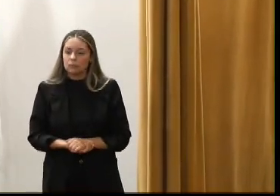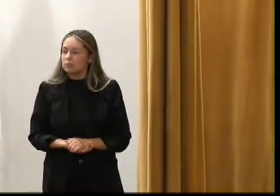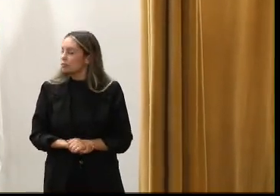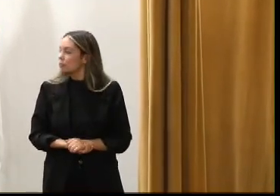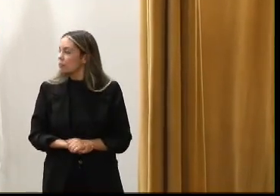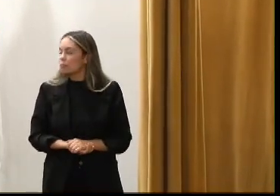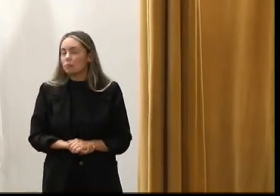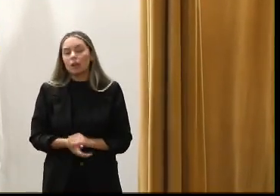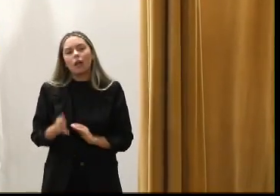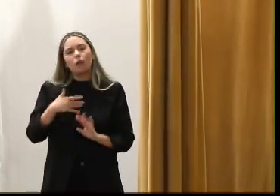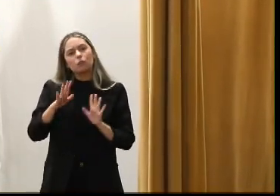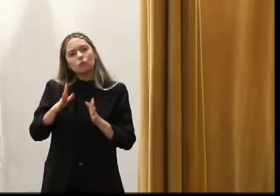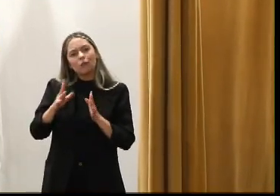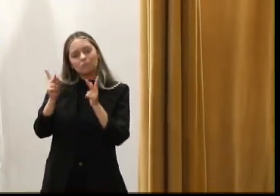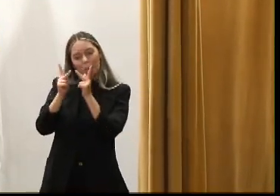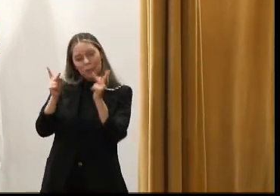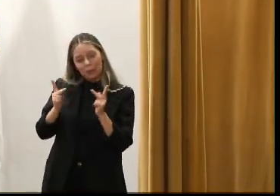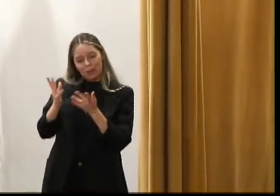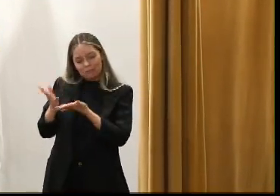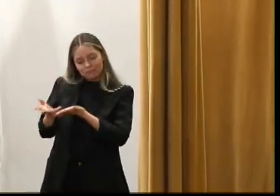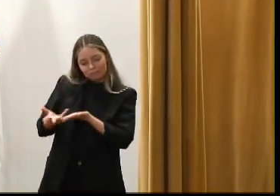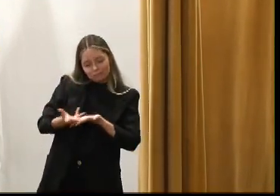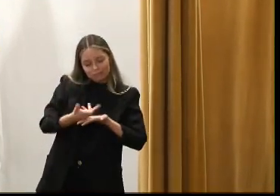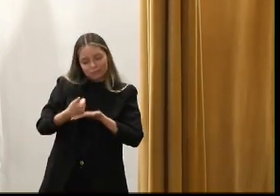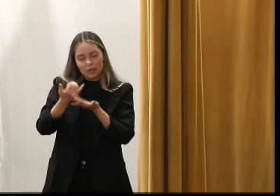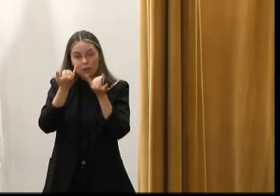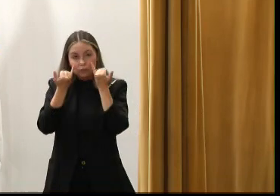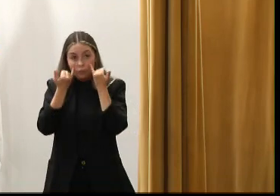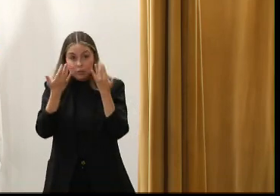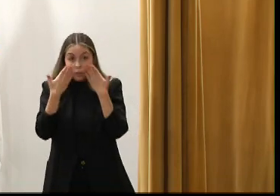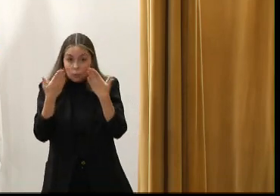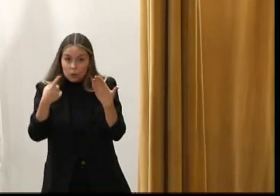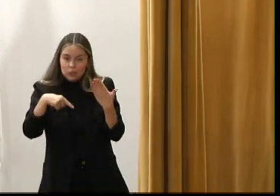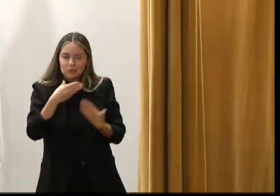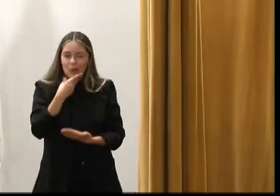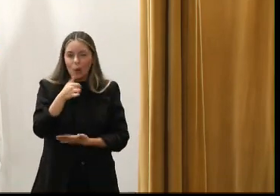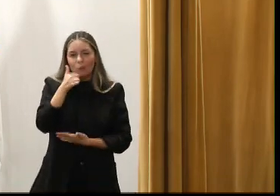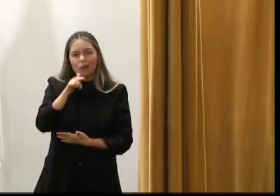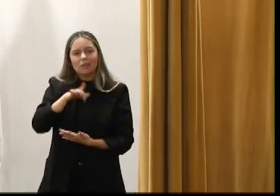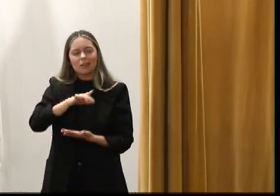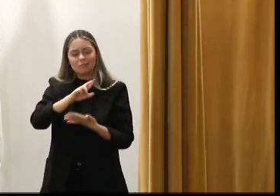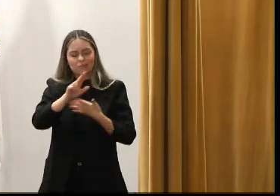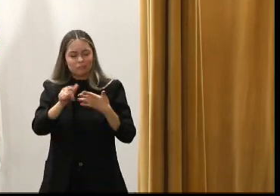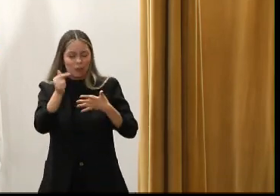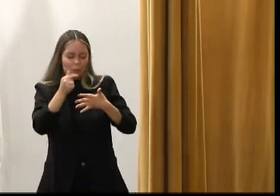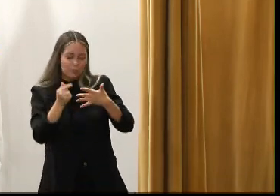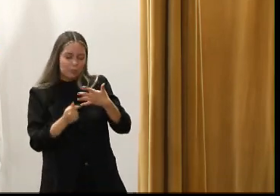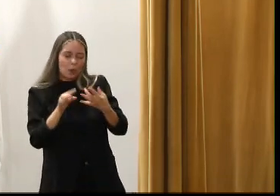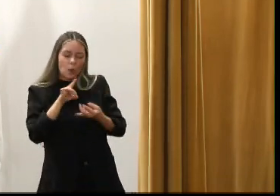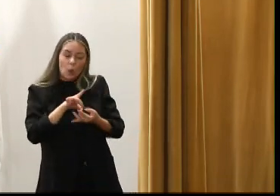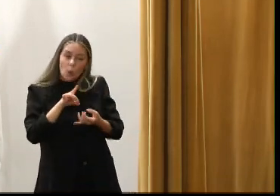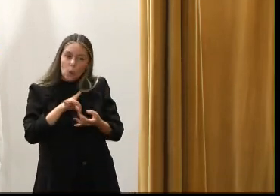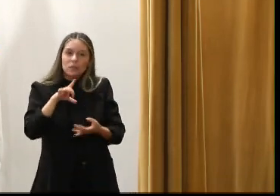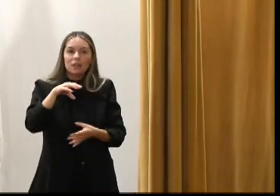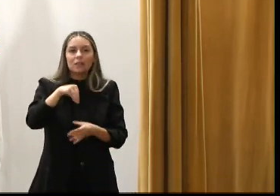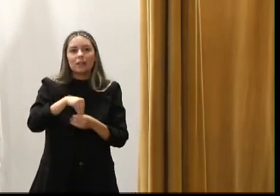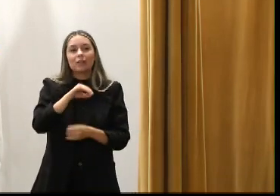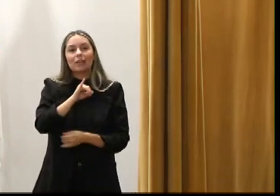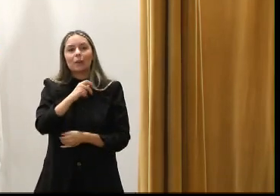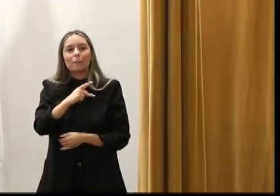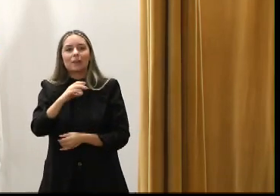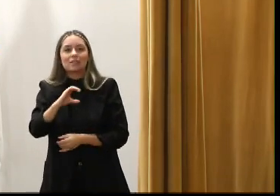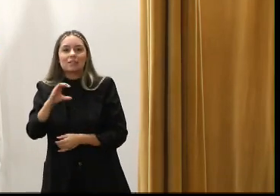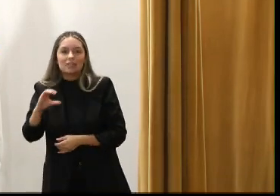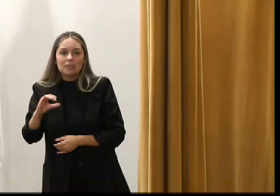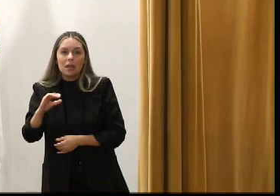Eu mapeei para os senhores e para as senhoras aí uma série de consequências previstas pelo IPCC e